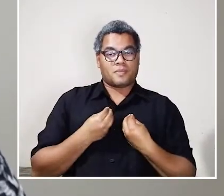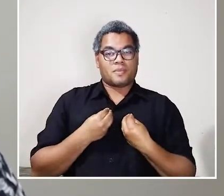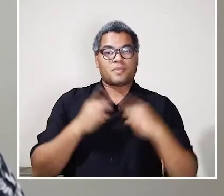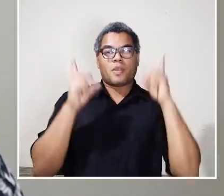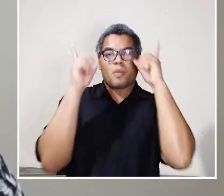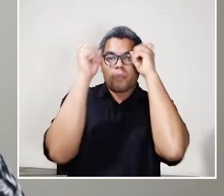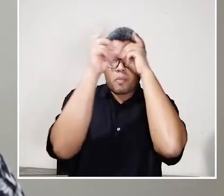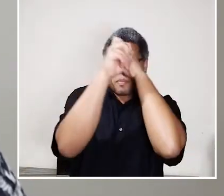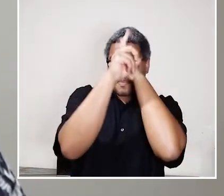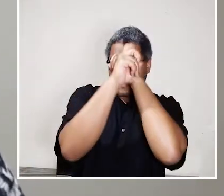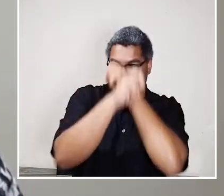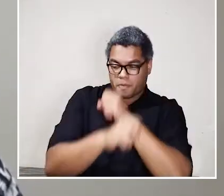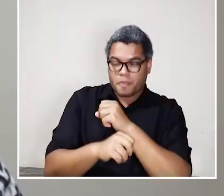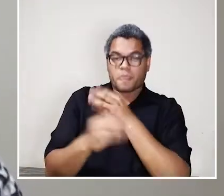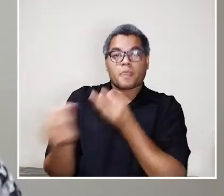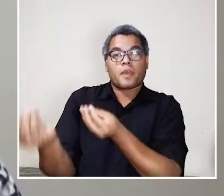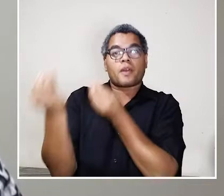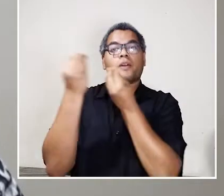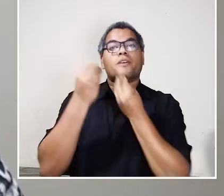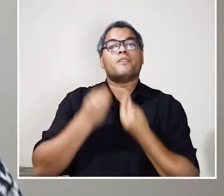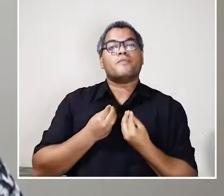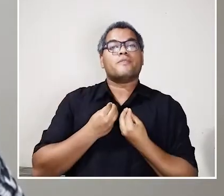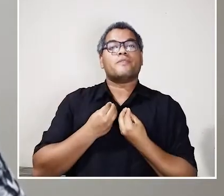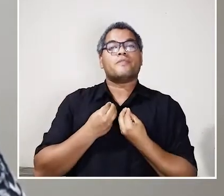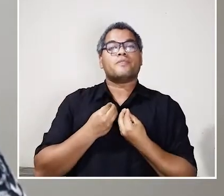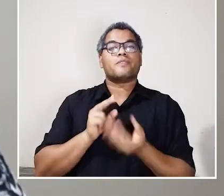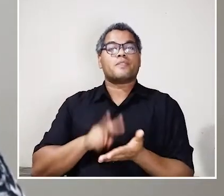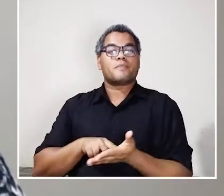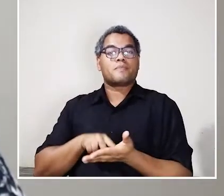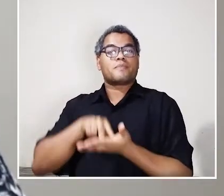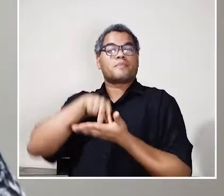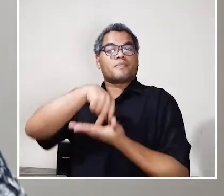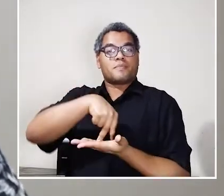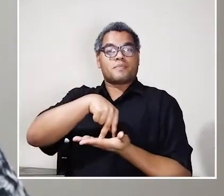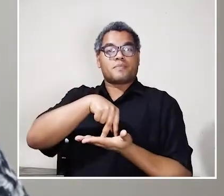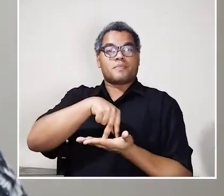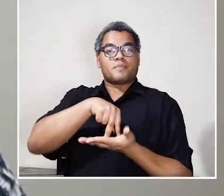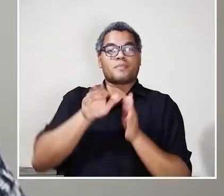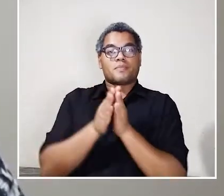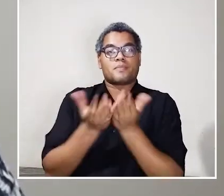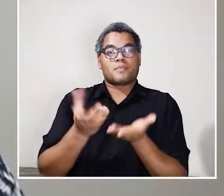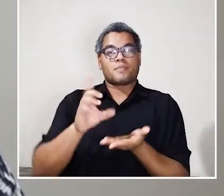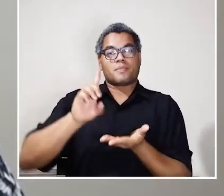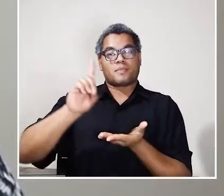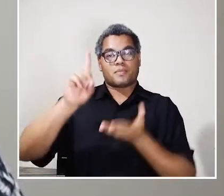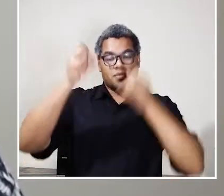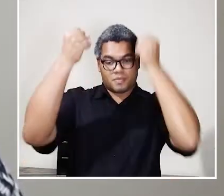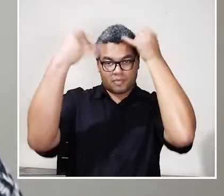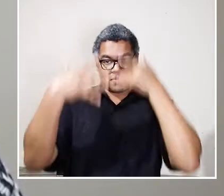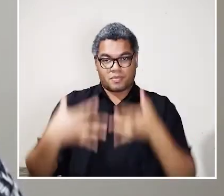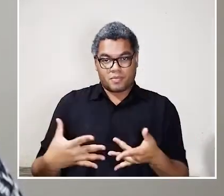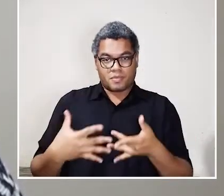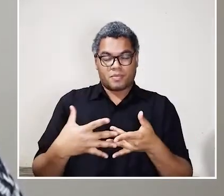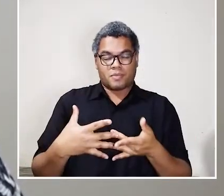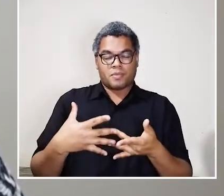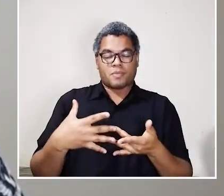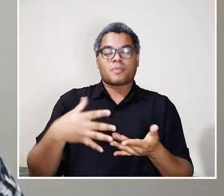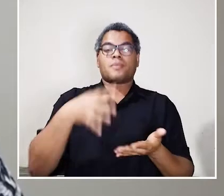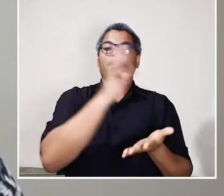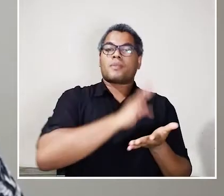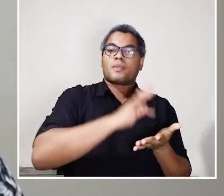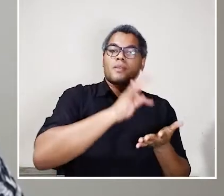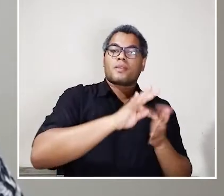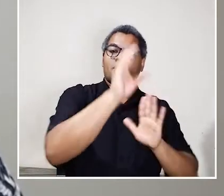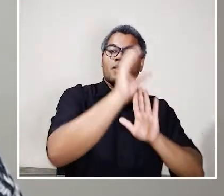A tribulação produz perseverança. E a palavra de Deus nos diz em Tiago